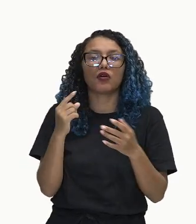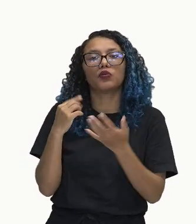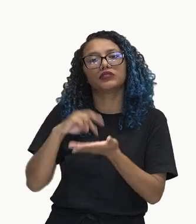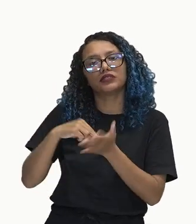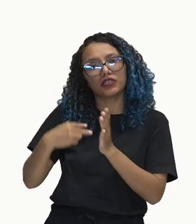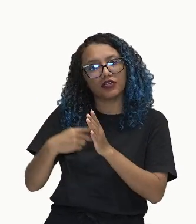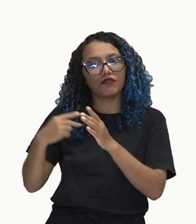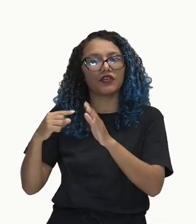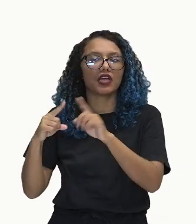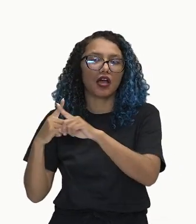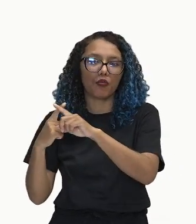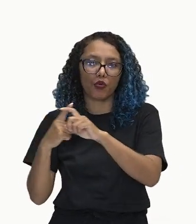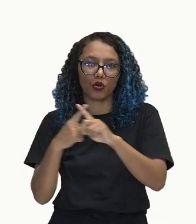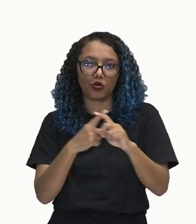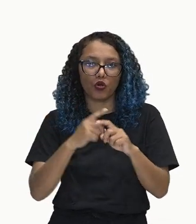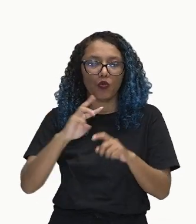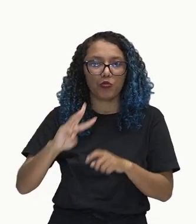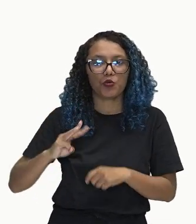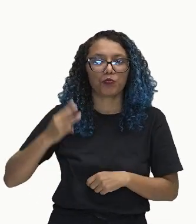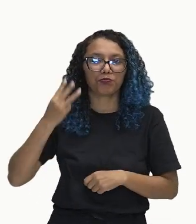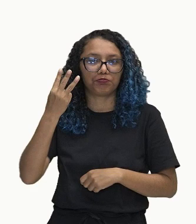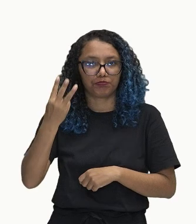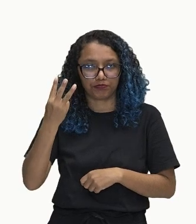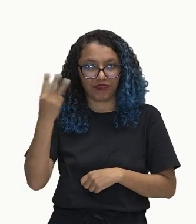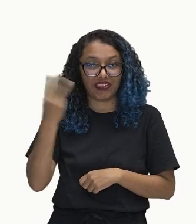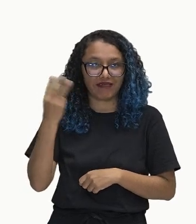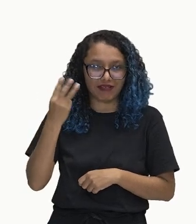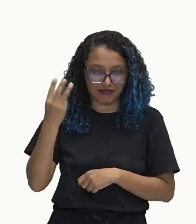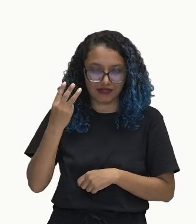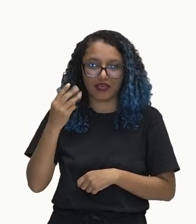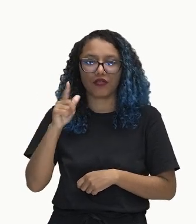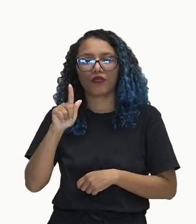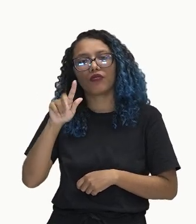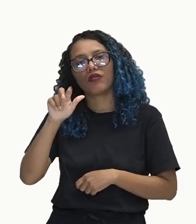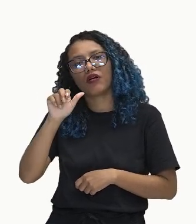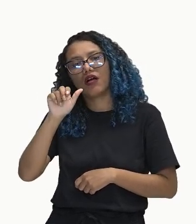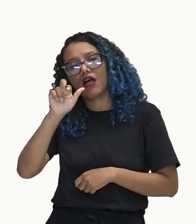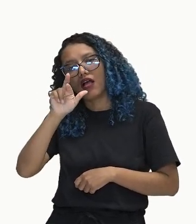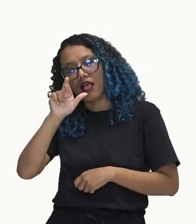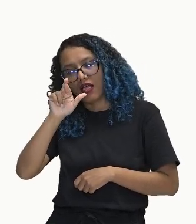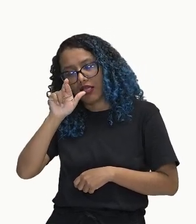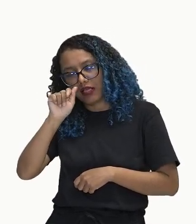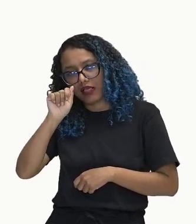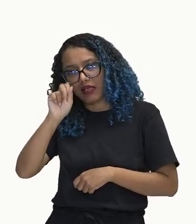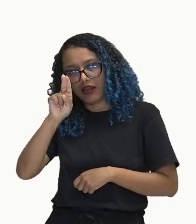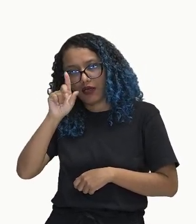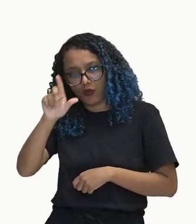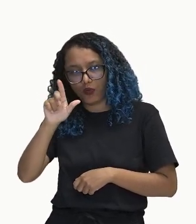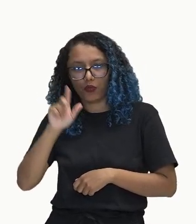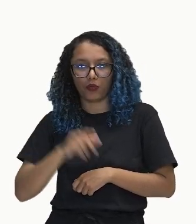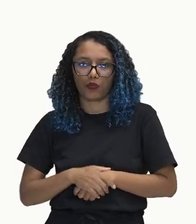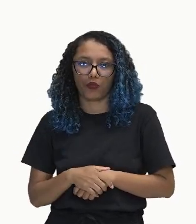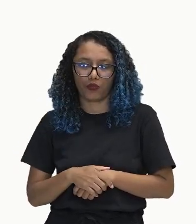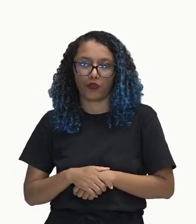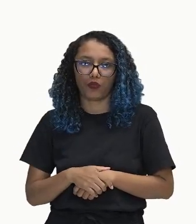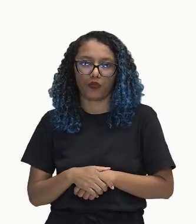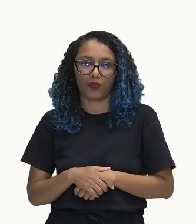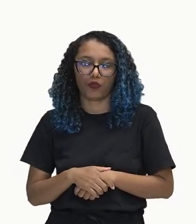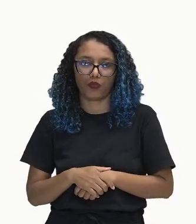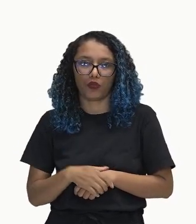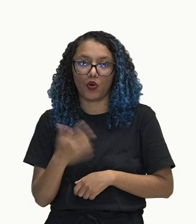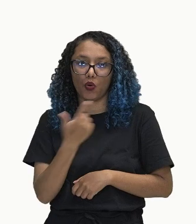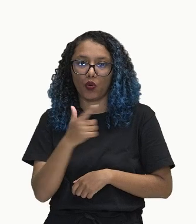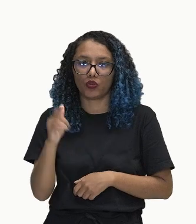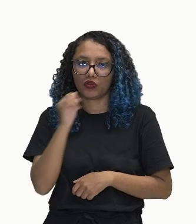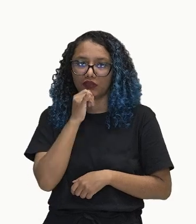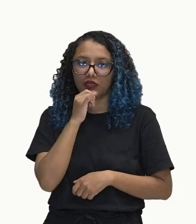nosso polinômio aqui é do terceiro grau. Mais um exemplo, olha lá. Nós temos aqui